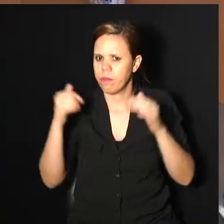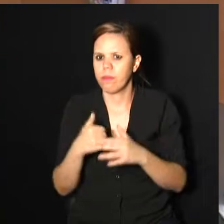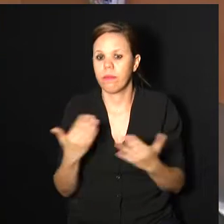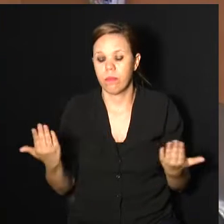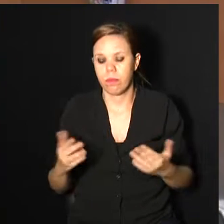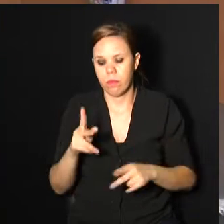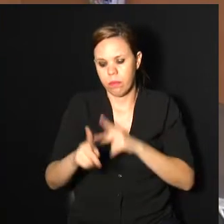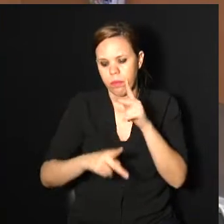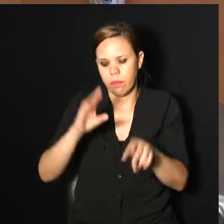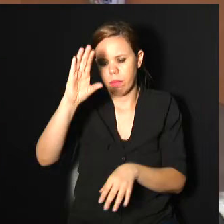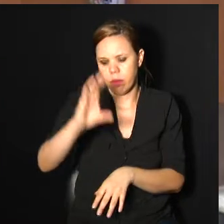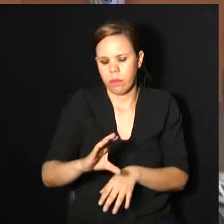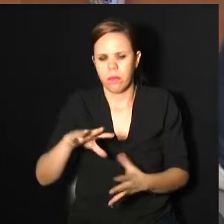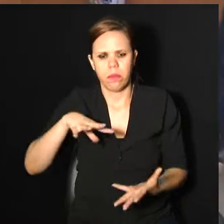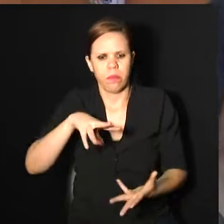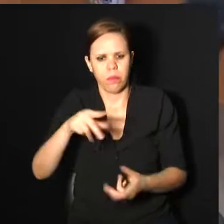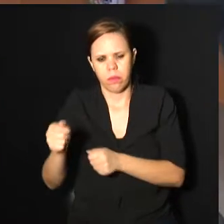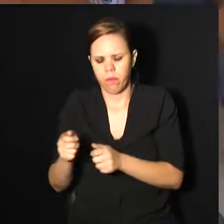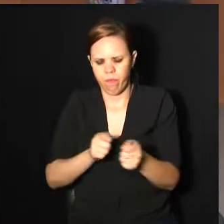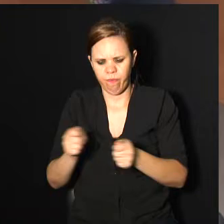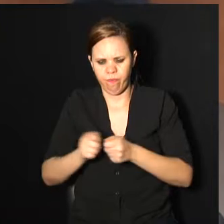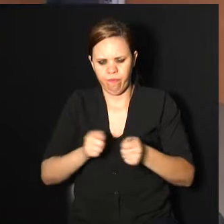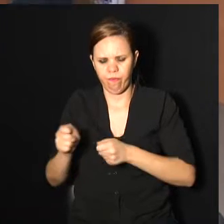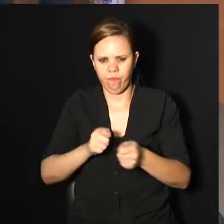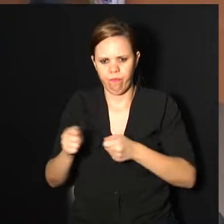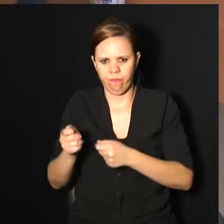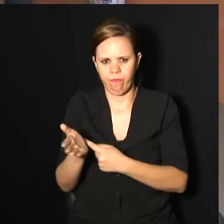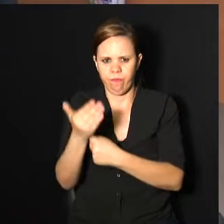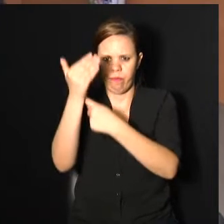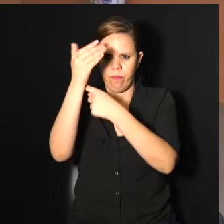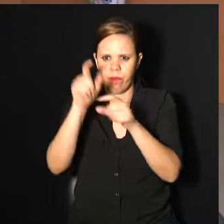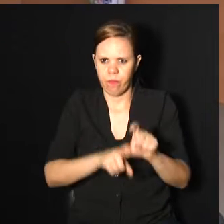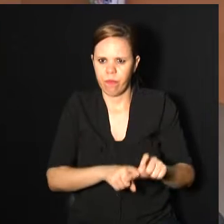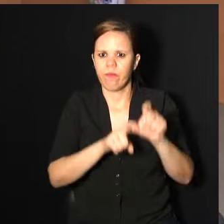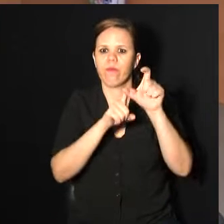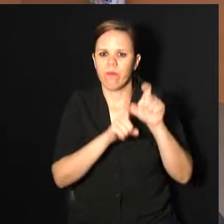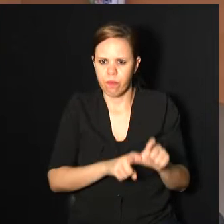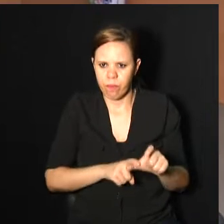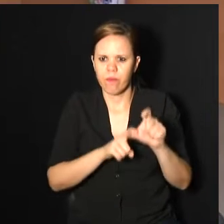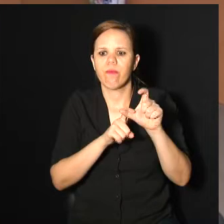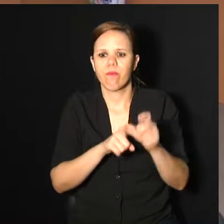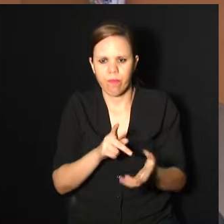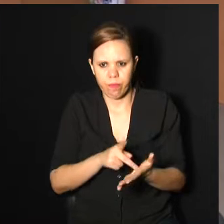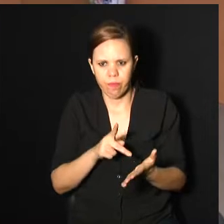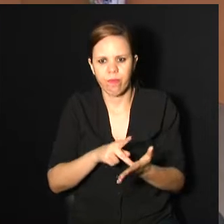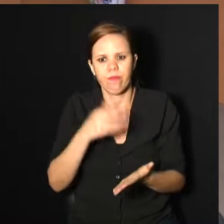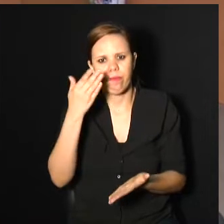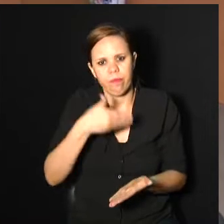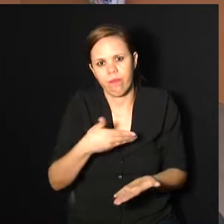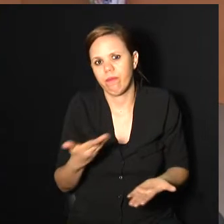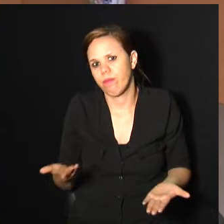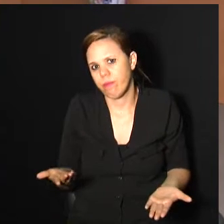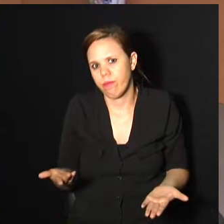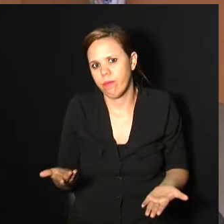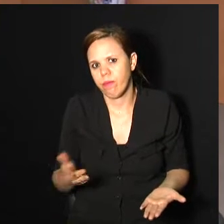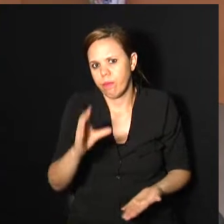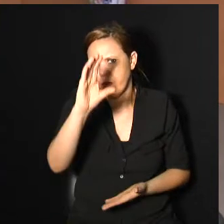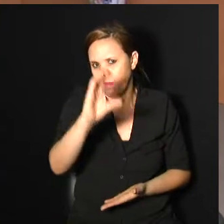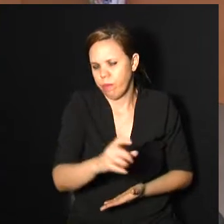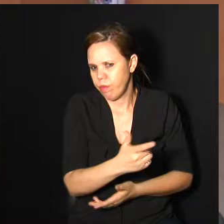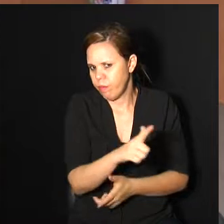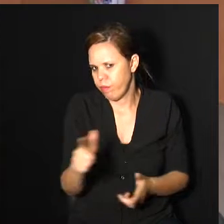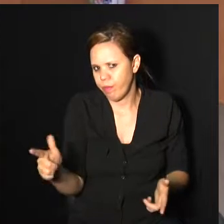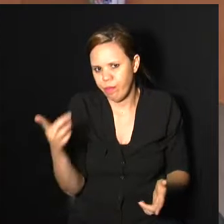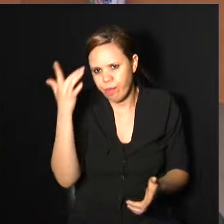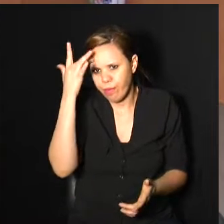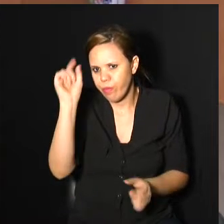num mundo que é dominado pela ciência e depende totalmente dela, e a gente não tem dúvida disso, um cidadão que não tem a menor